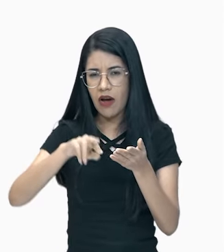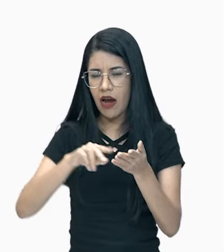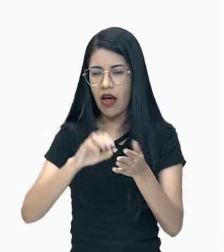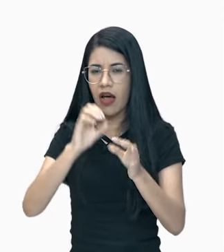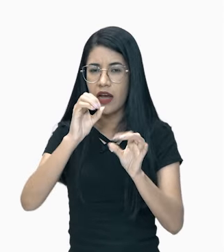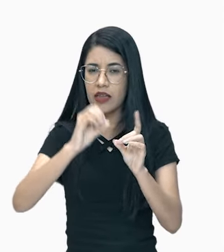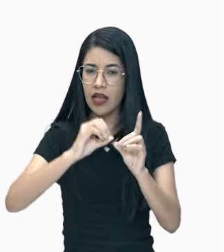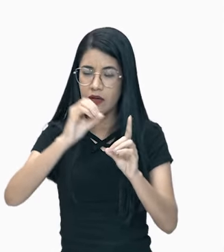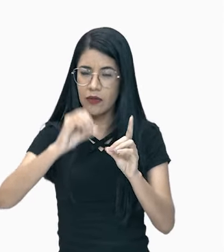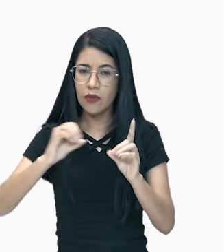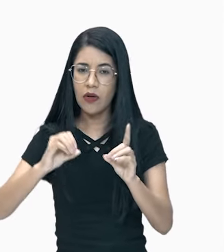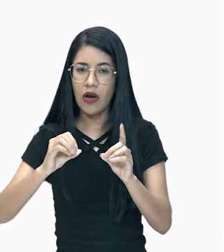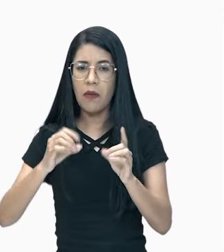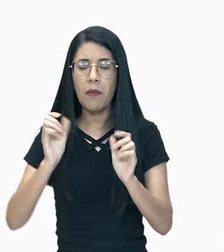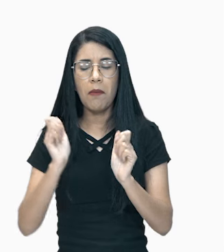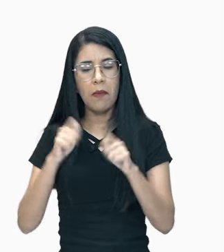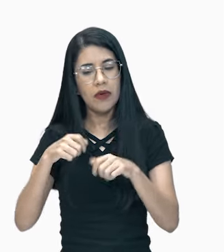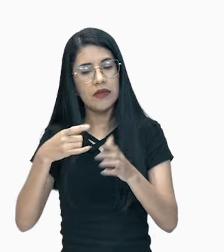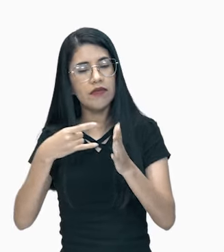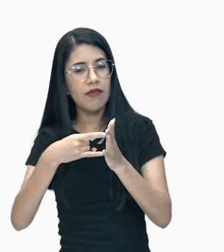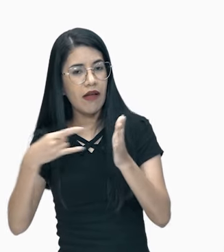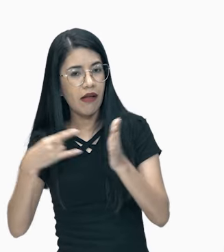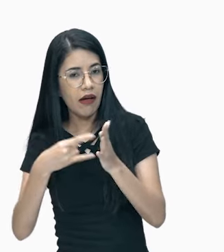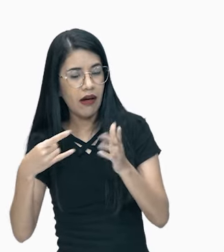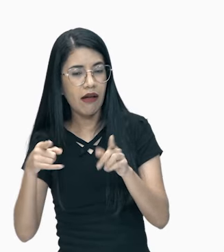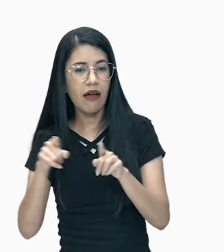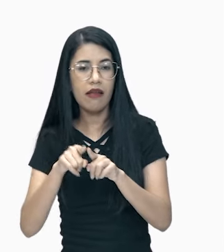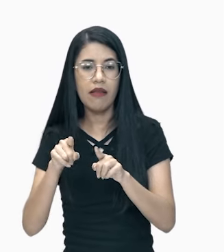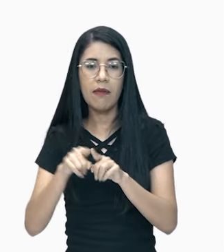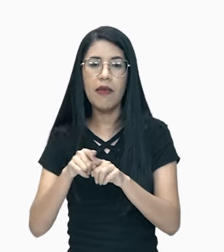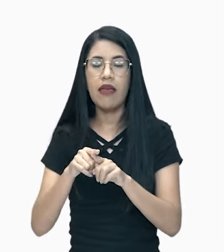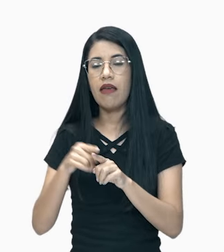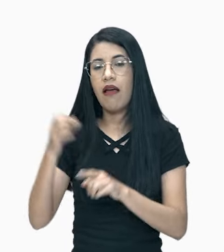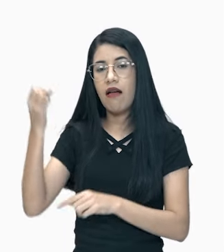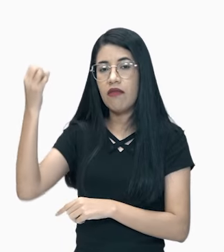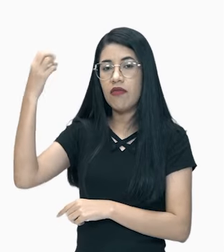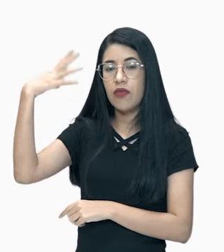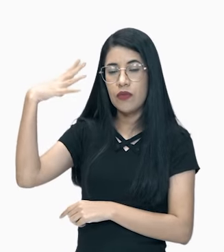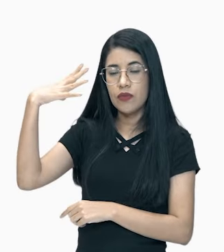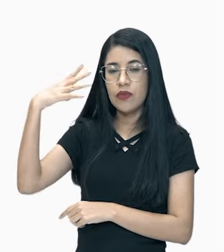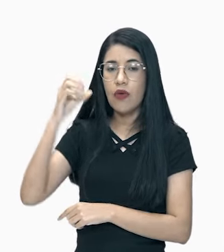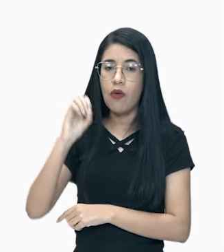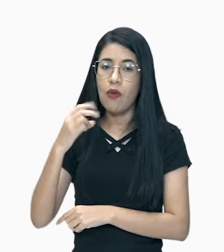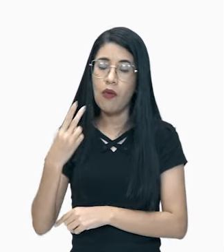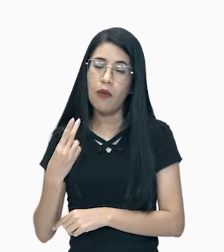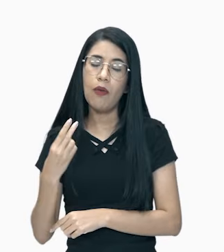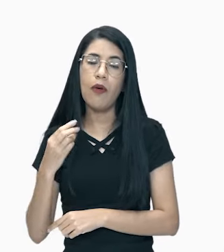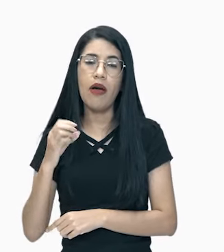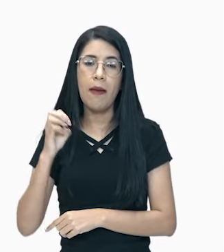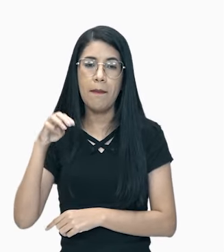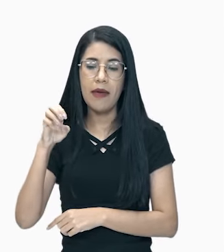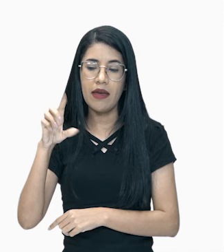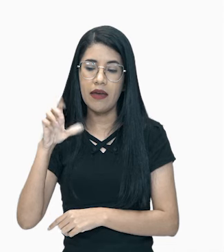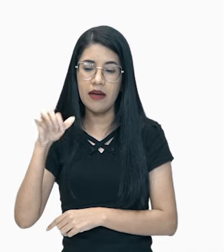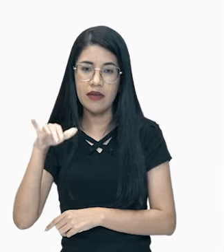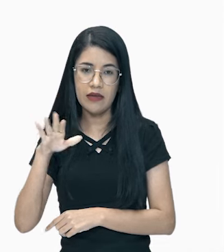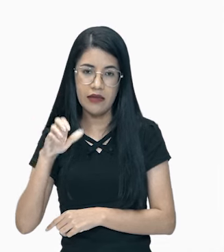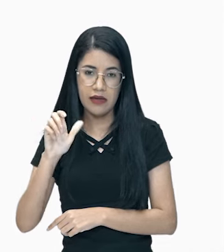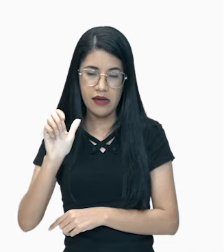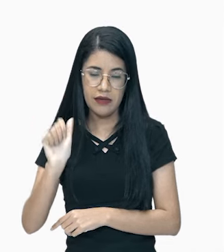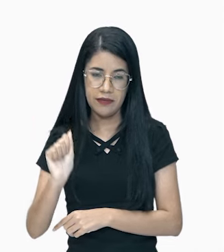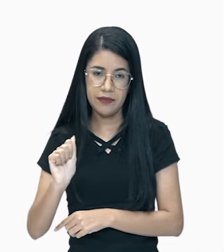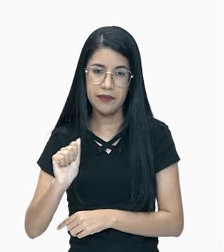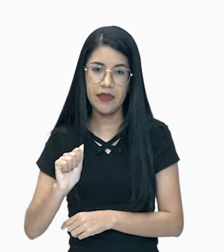sejam elas eletromagnéticas, como a luz, ou mecânicas, a exemplo das oscilações